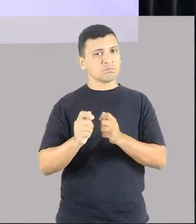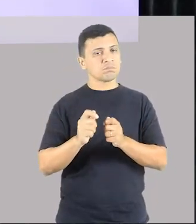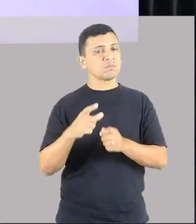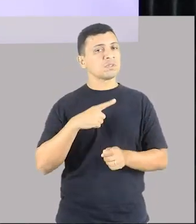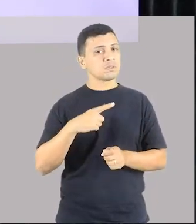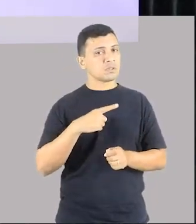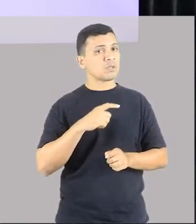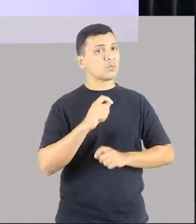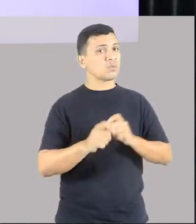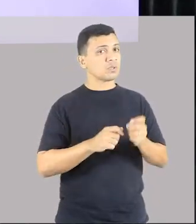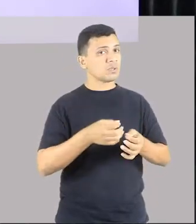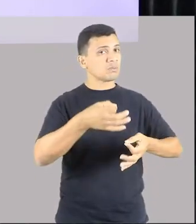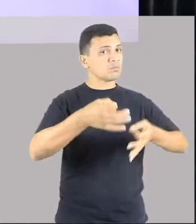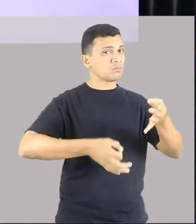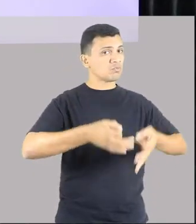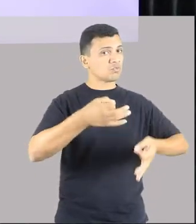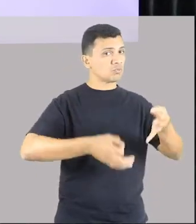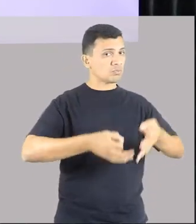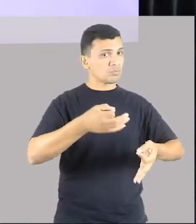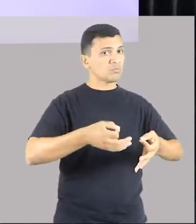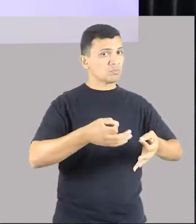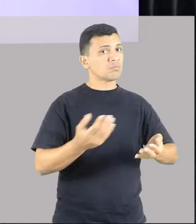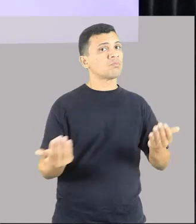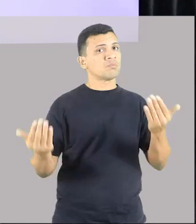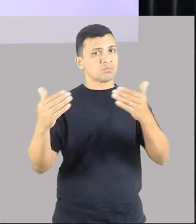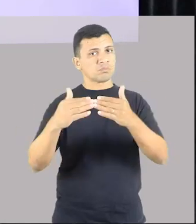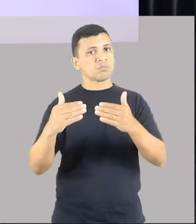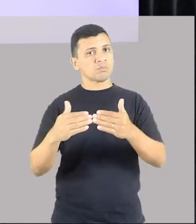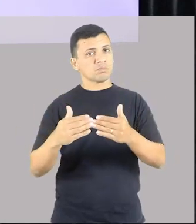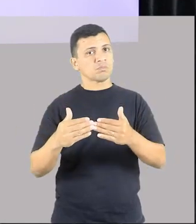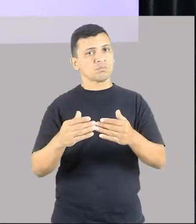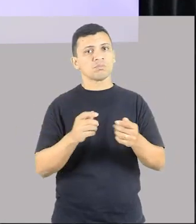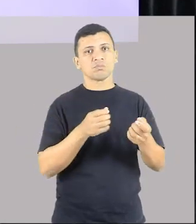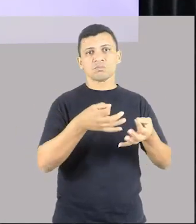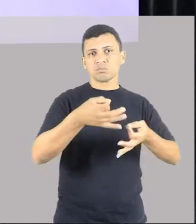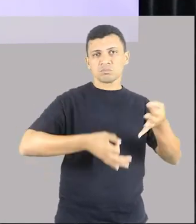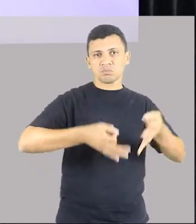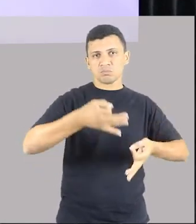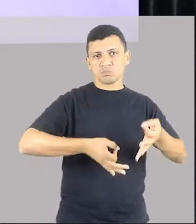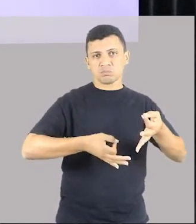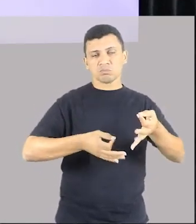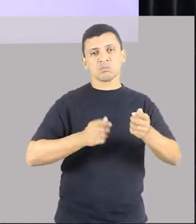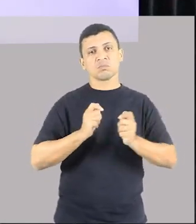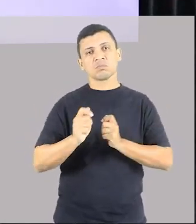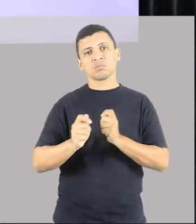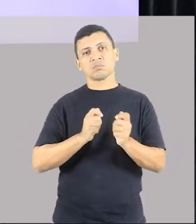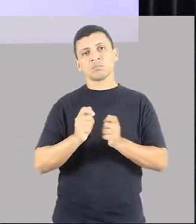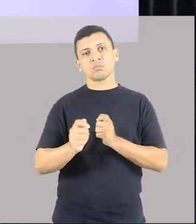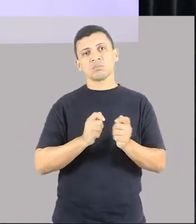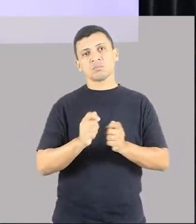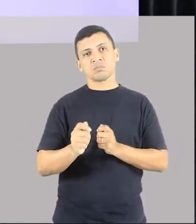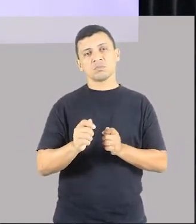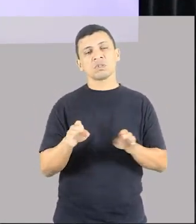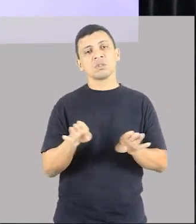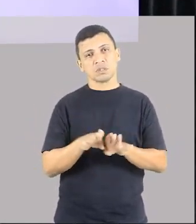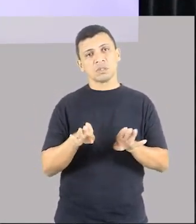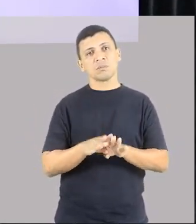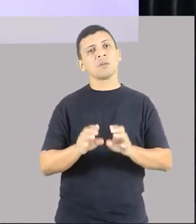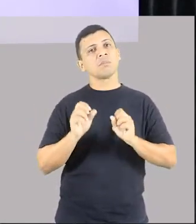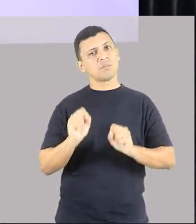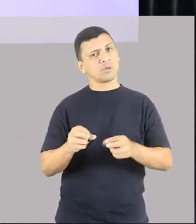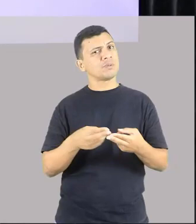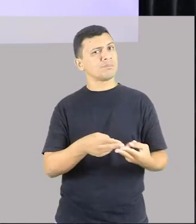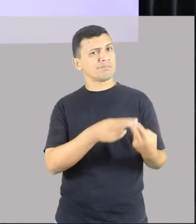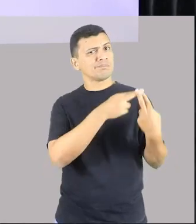regime jurídico, estão ali abarcados pelo regime jurídico administrativo. Mas nós temos, ou seja, eles também podem ser